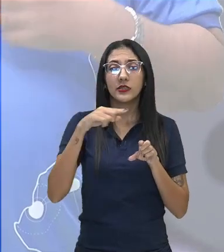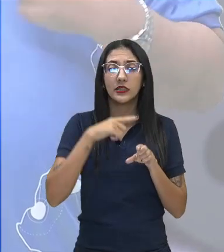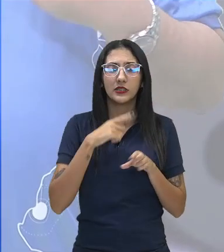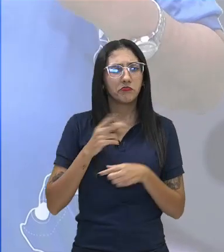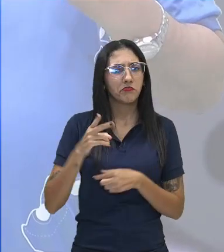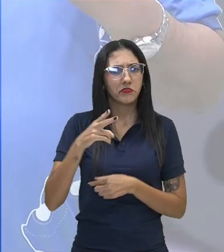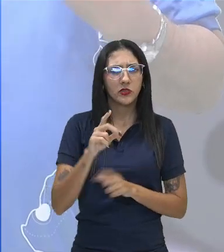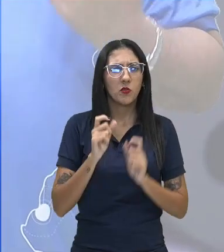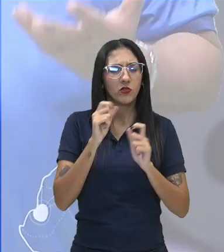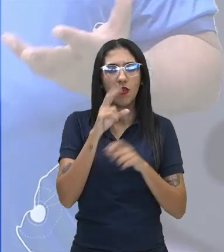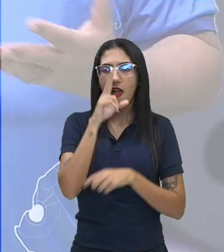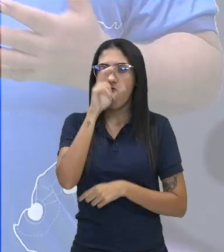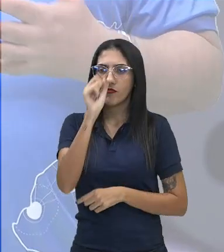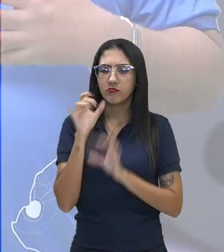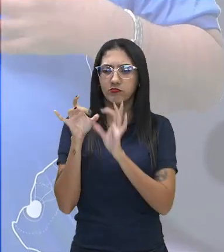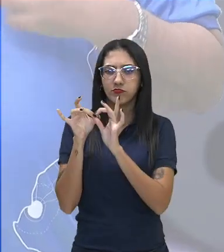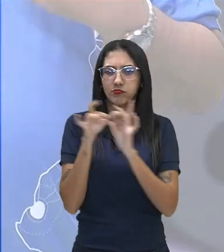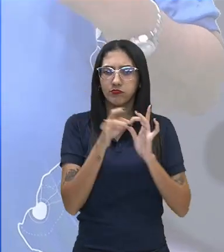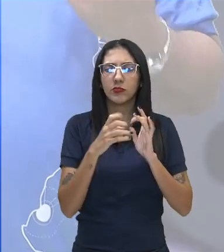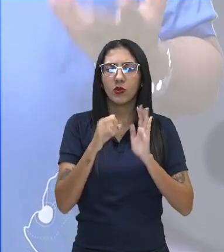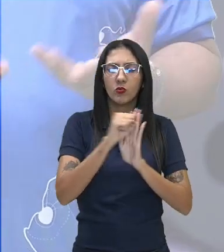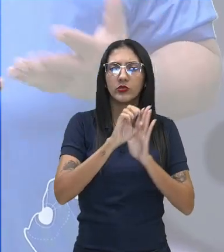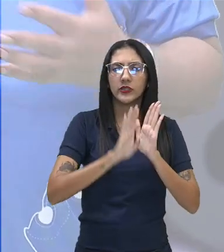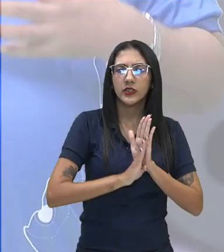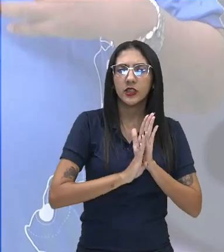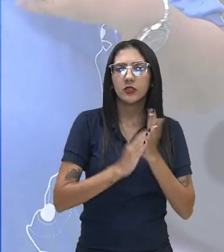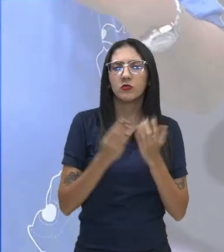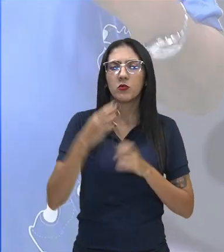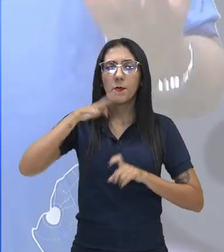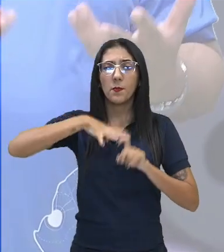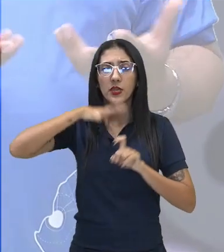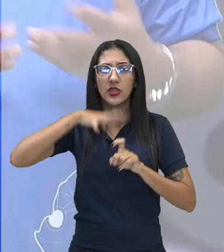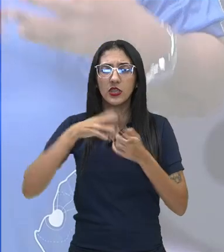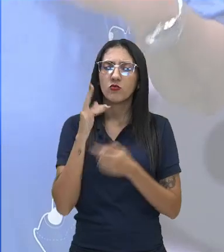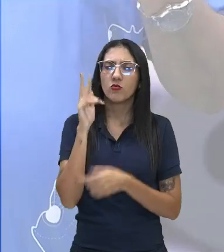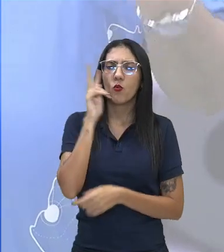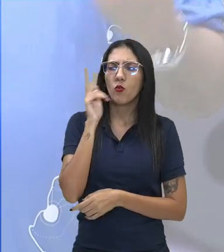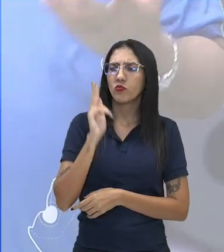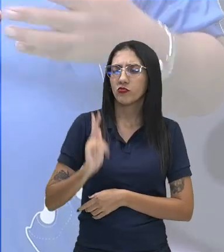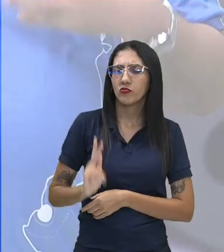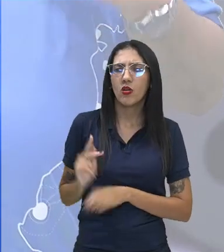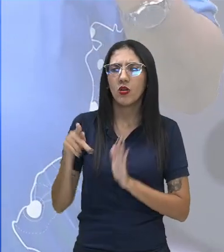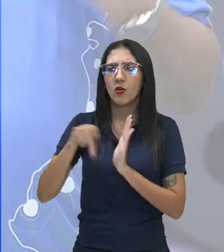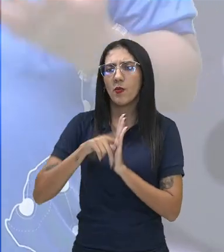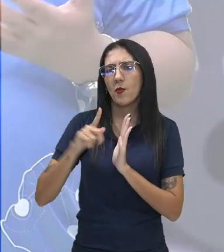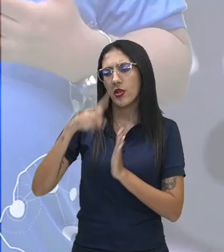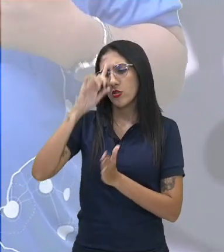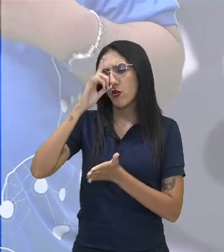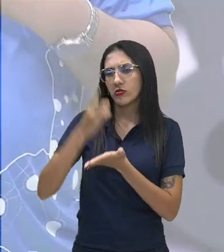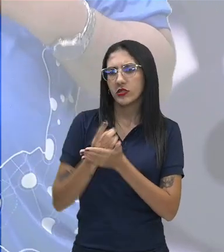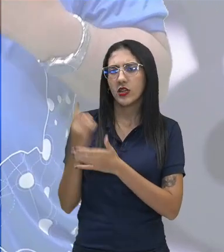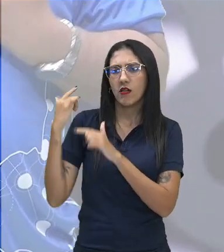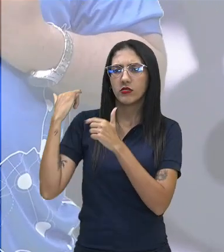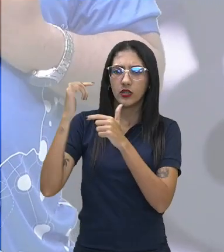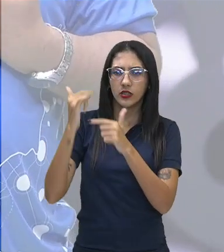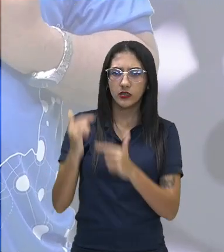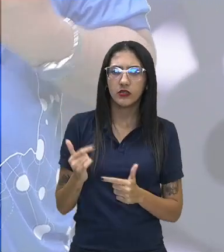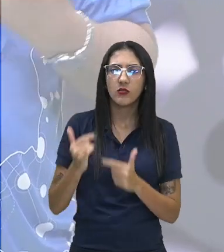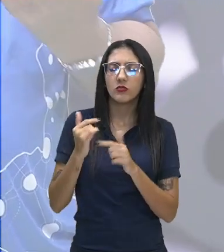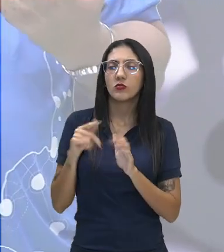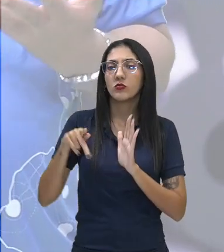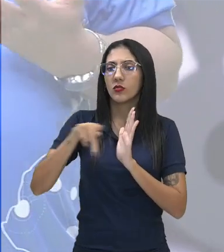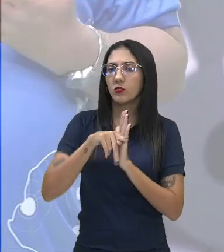conecta aos seus símbolos, aos seus mitos, às suas crenças, às suas doutrinas, às suas tradições, às